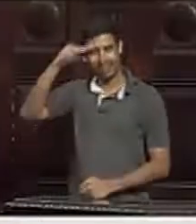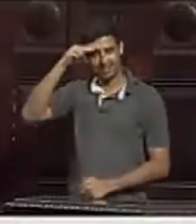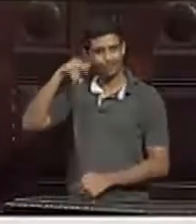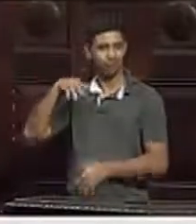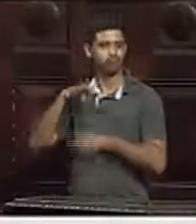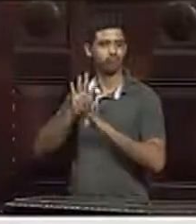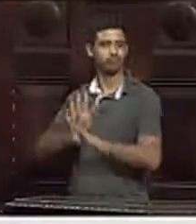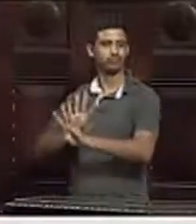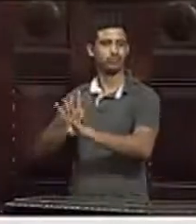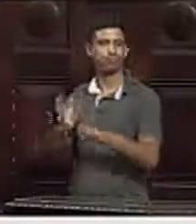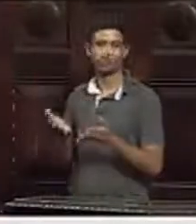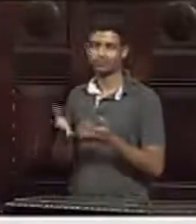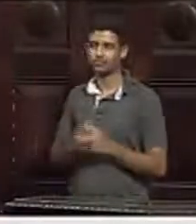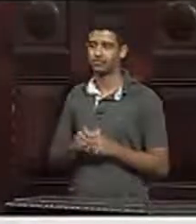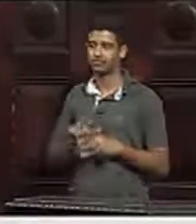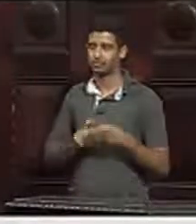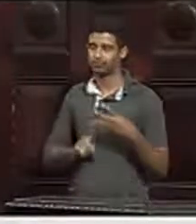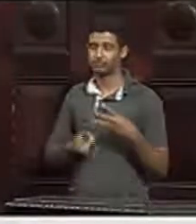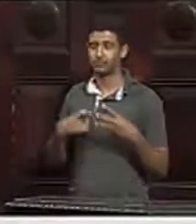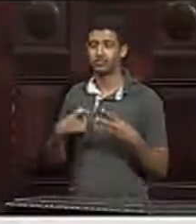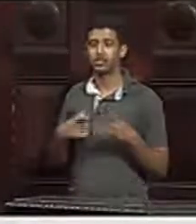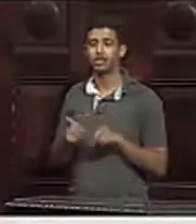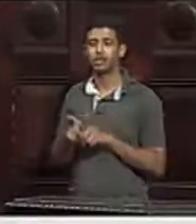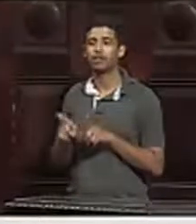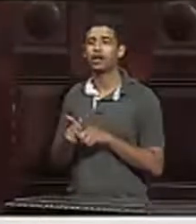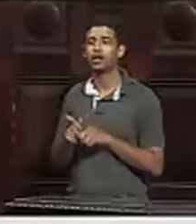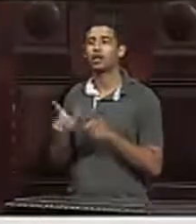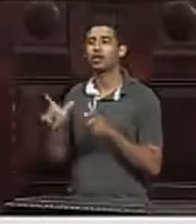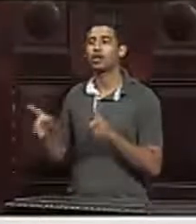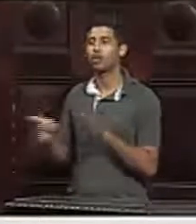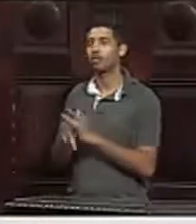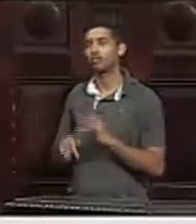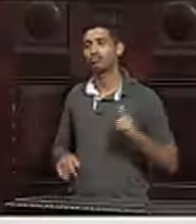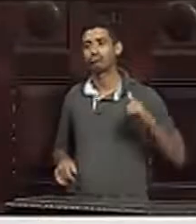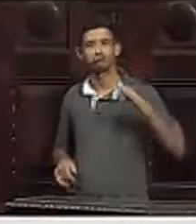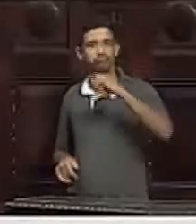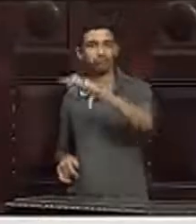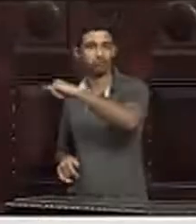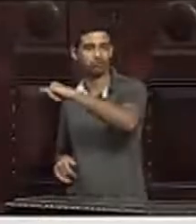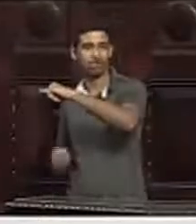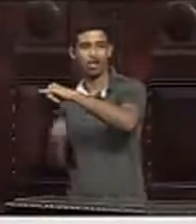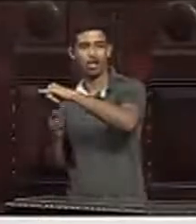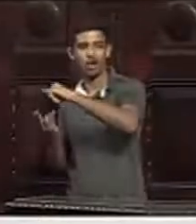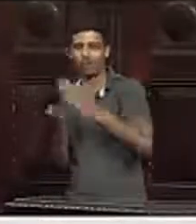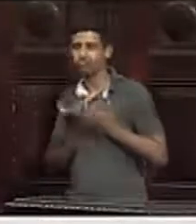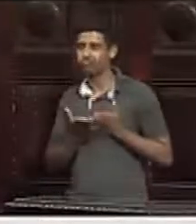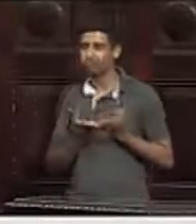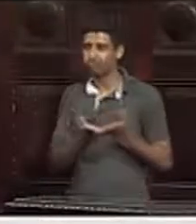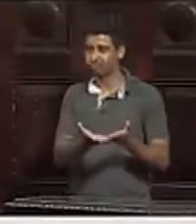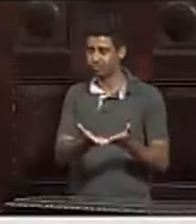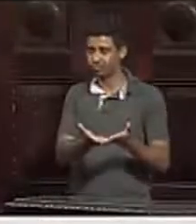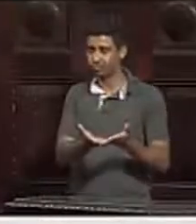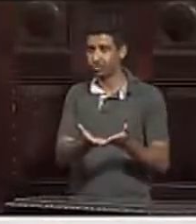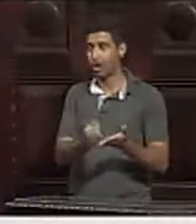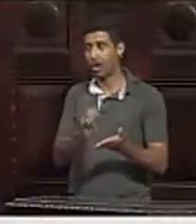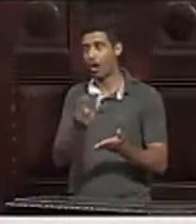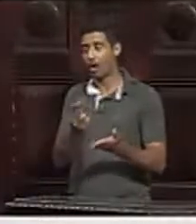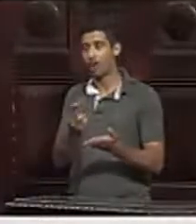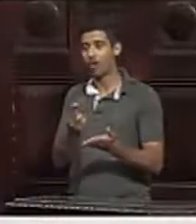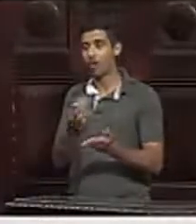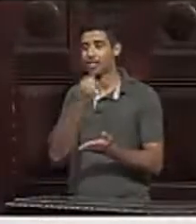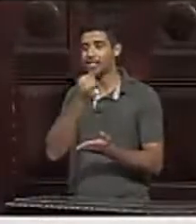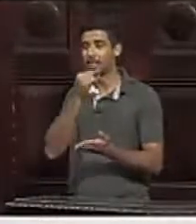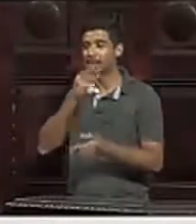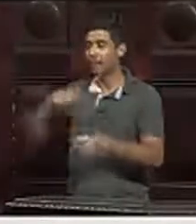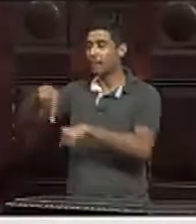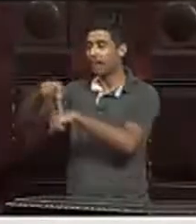temos os aeroportos, os portos e as passagens de fronteira, que